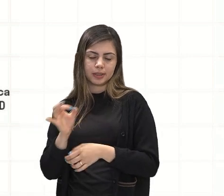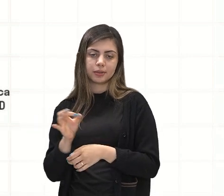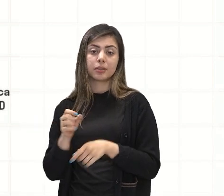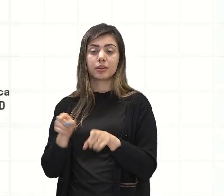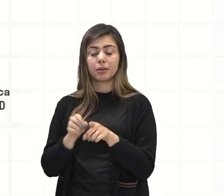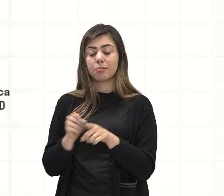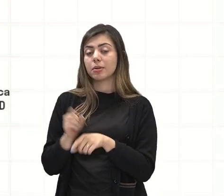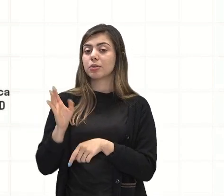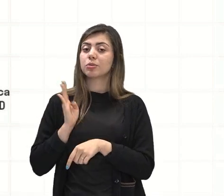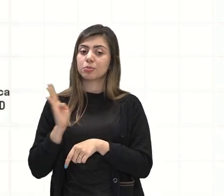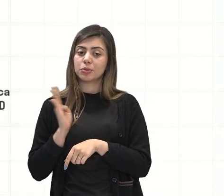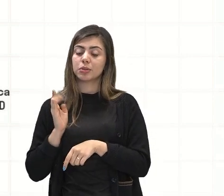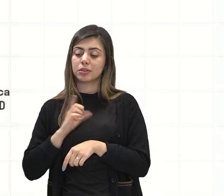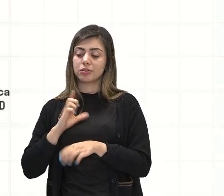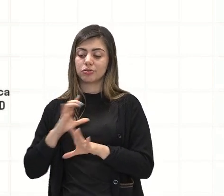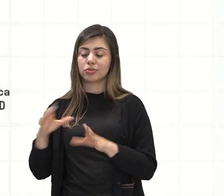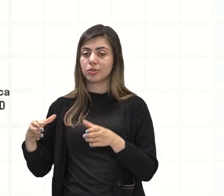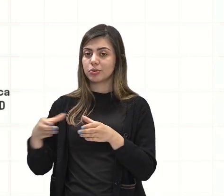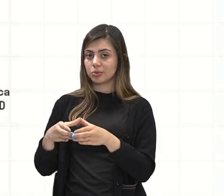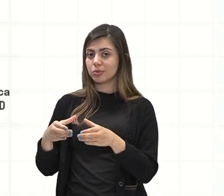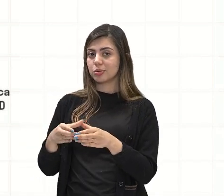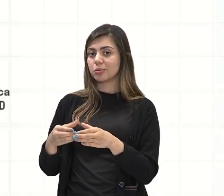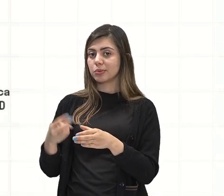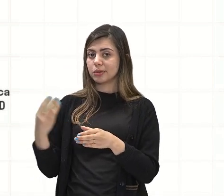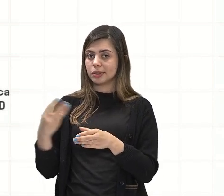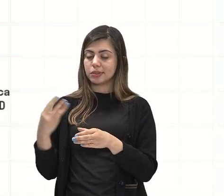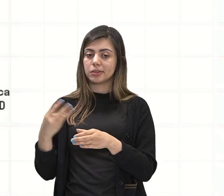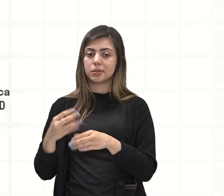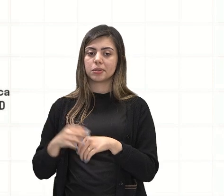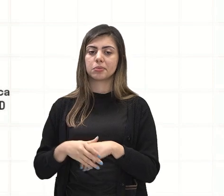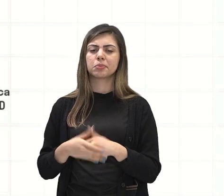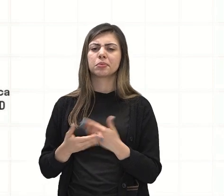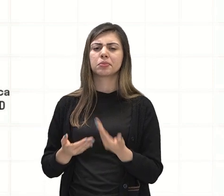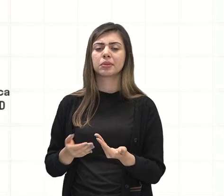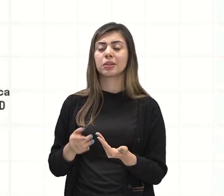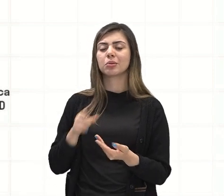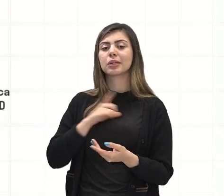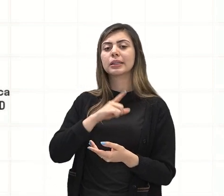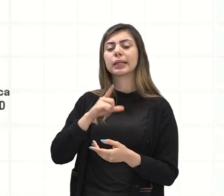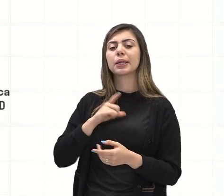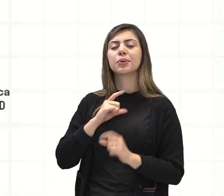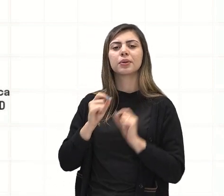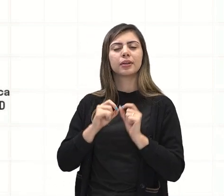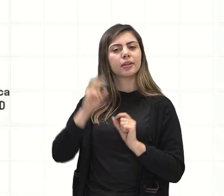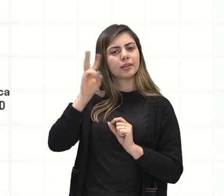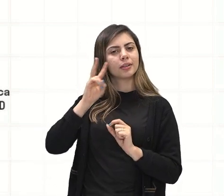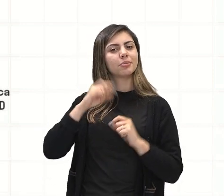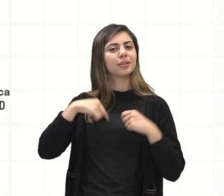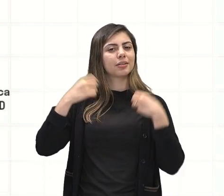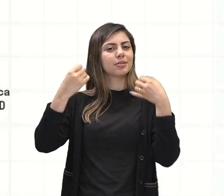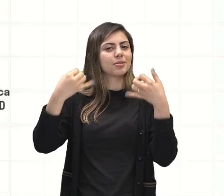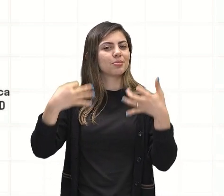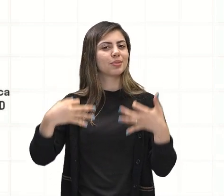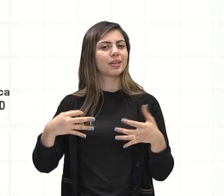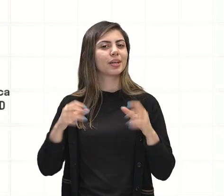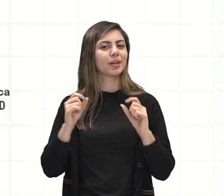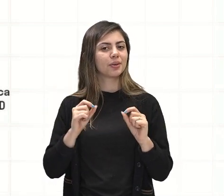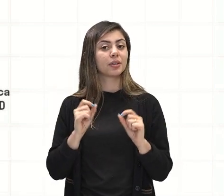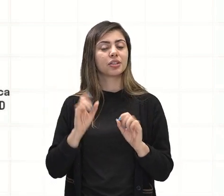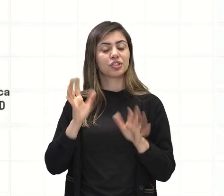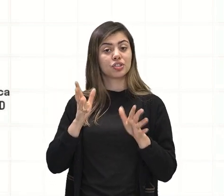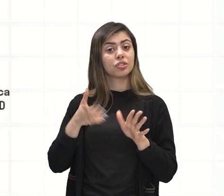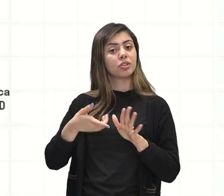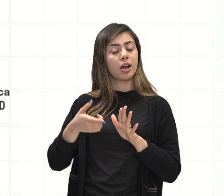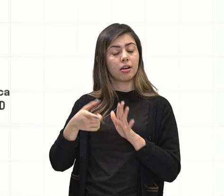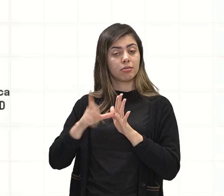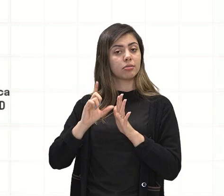burgueses, compunham o terceiro Estado, de quem eram cobrados, como eu já disse, vou repetir, já disse anteriormente, vou